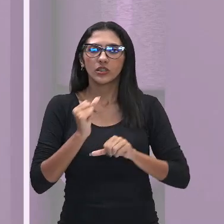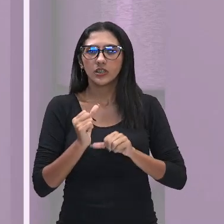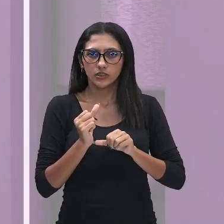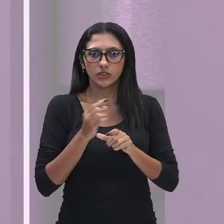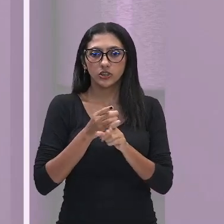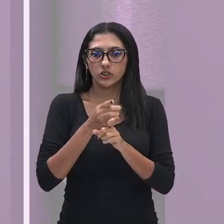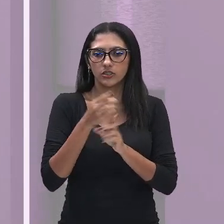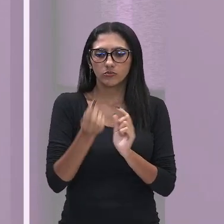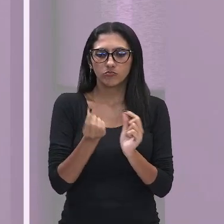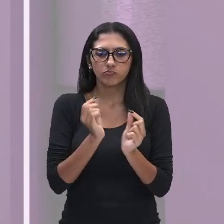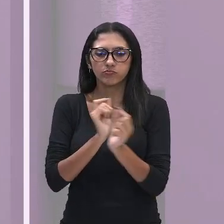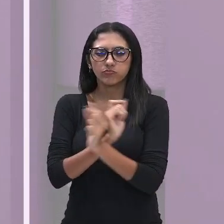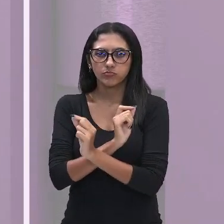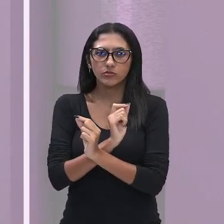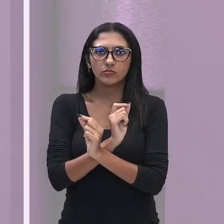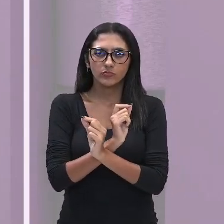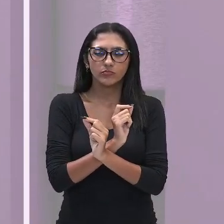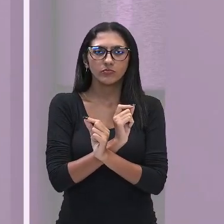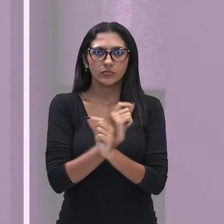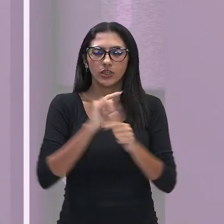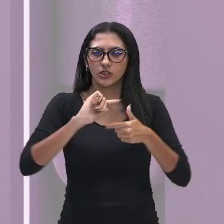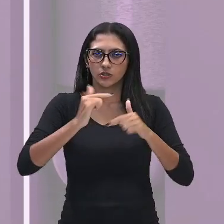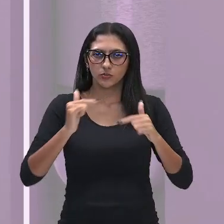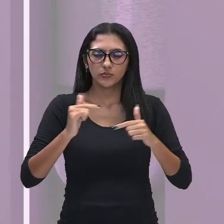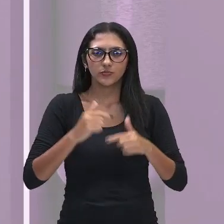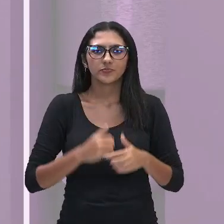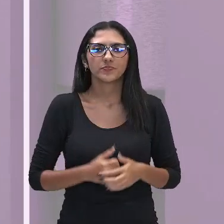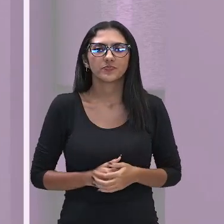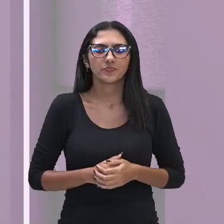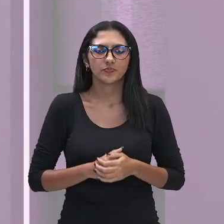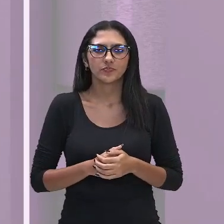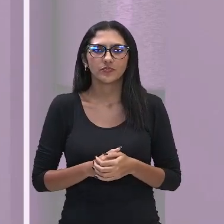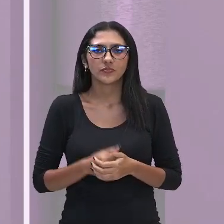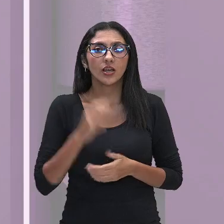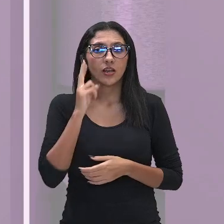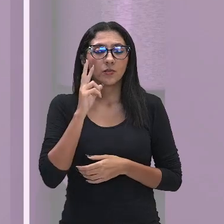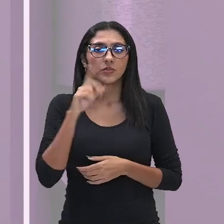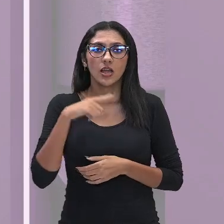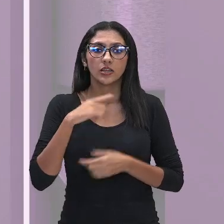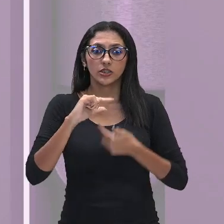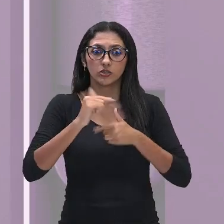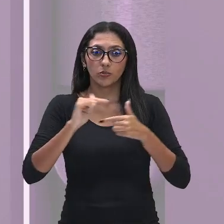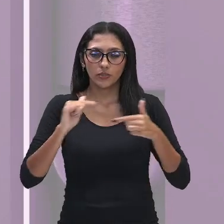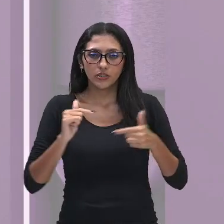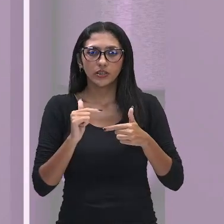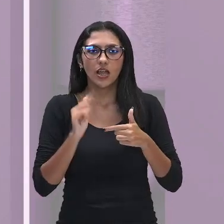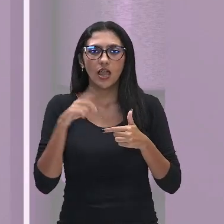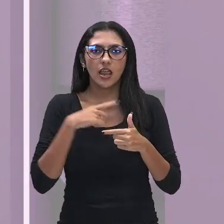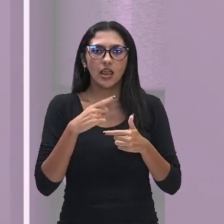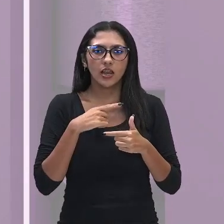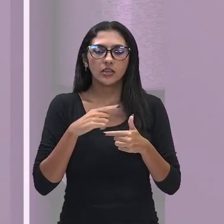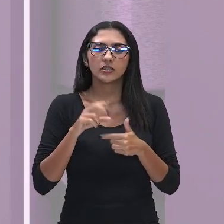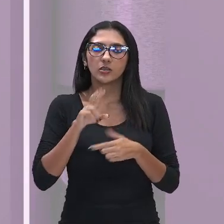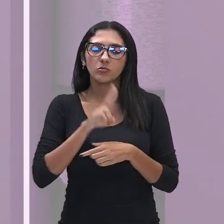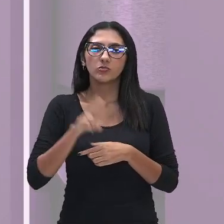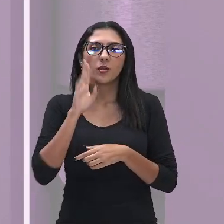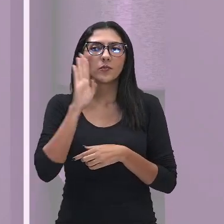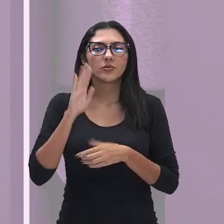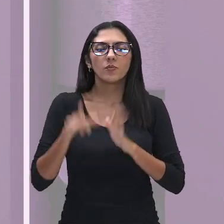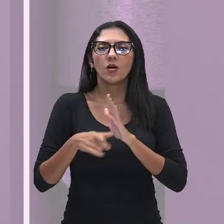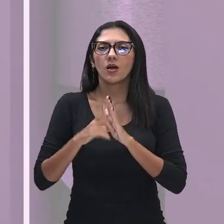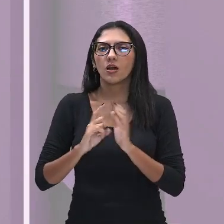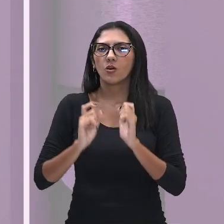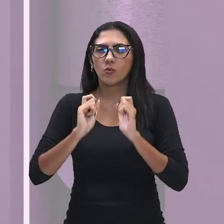para encontrarmos o cone. Lembrando que o cone ele é originado a partir de um triângulo retângulo.